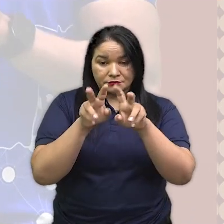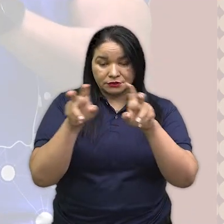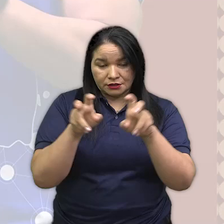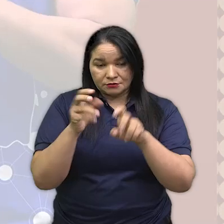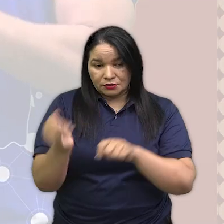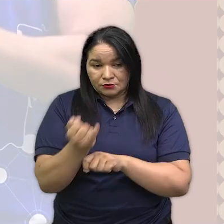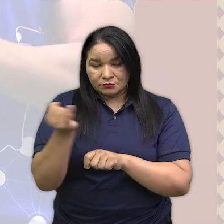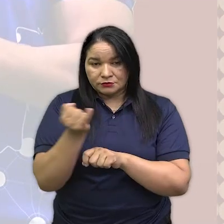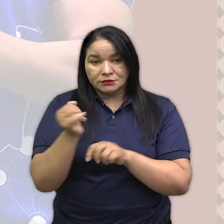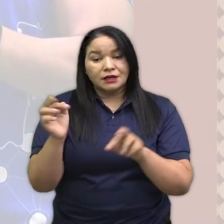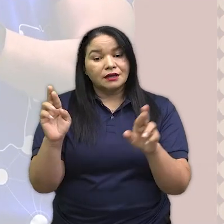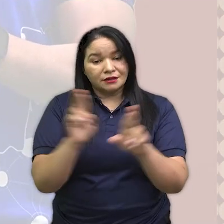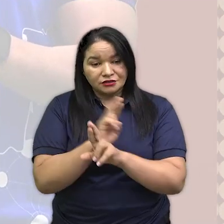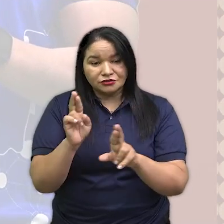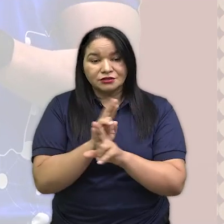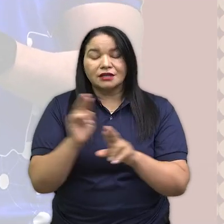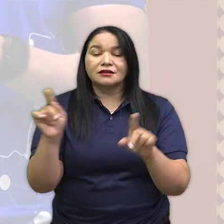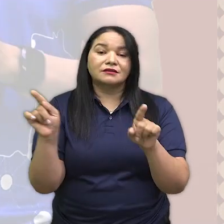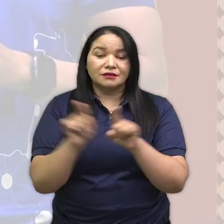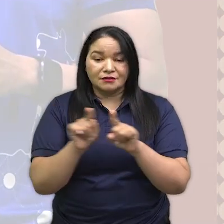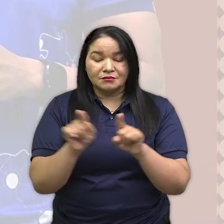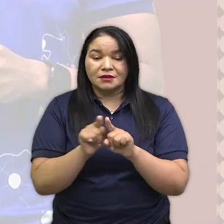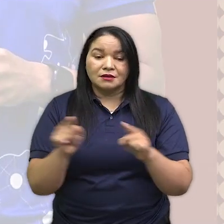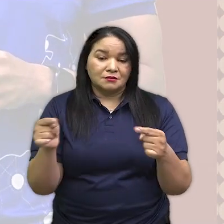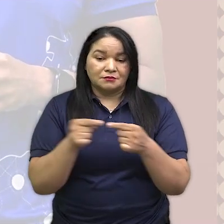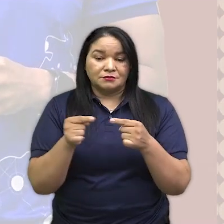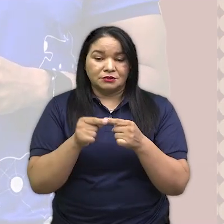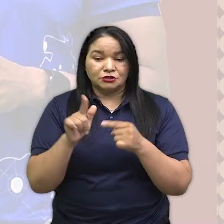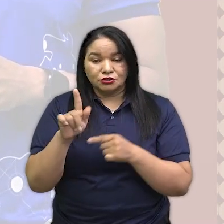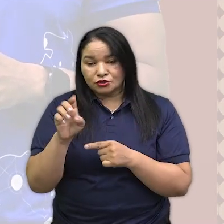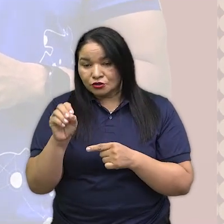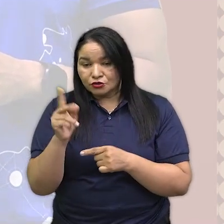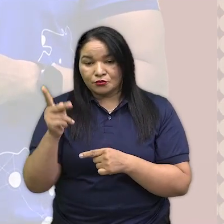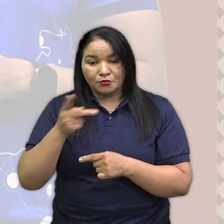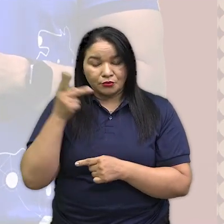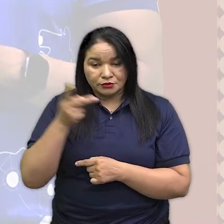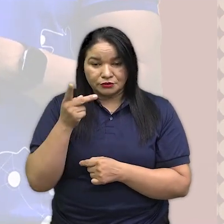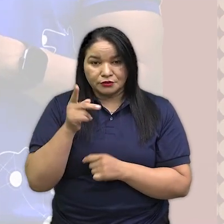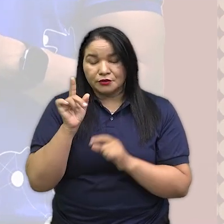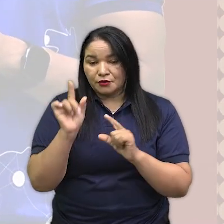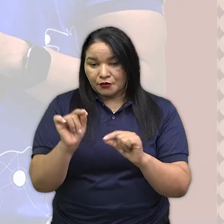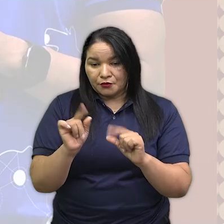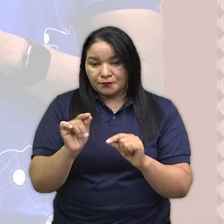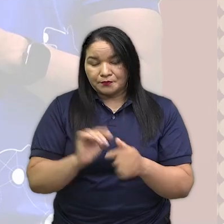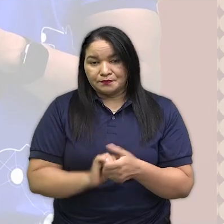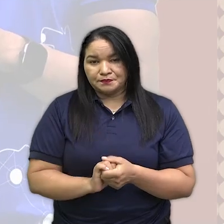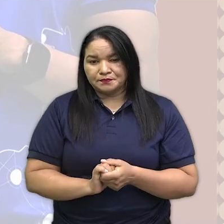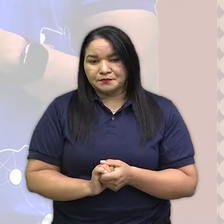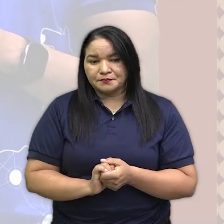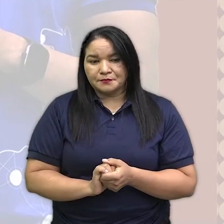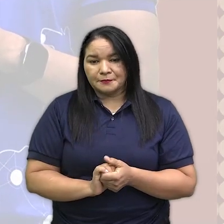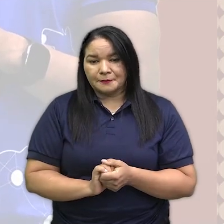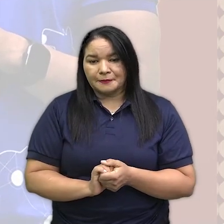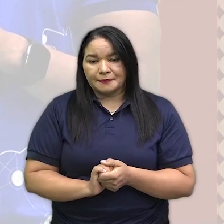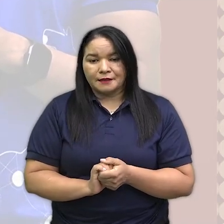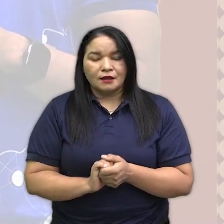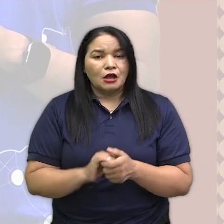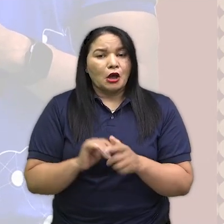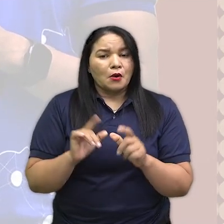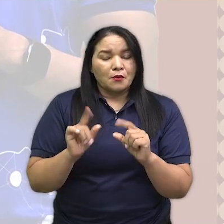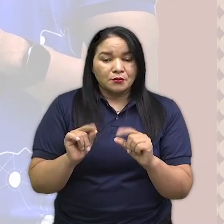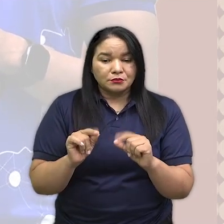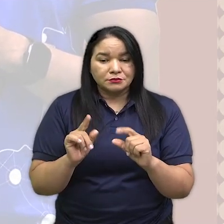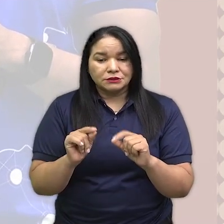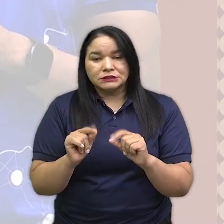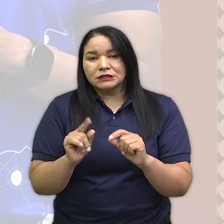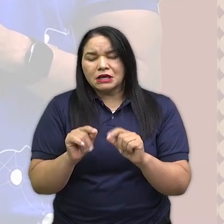temática relacionada, é claro, à geografia política, mas a gente vai enfatizar um pouco sobre o que especificamente